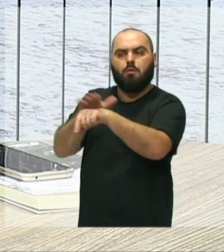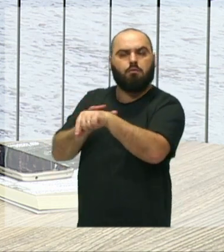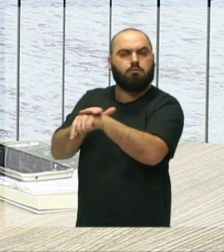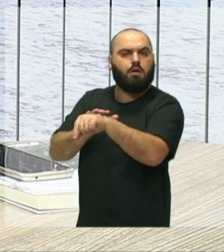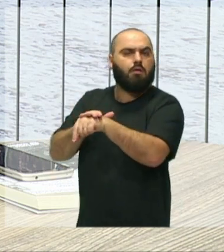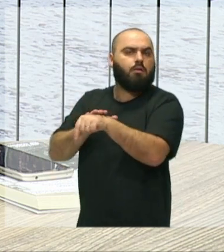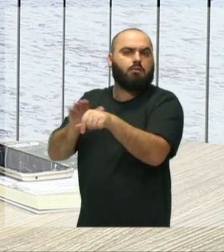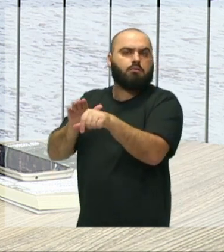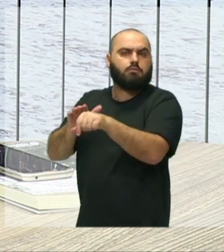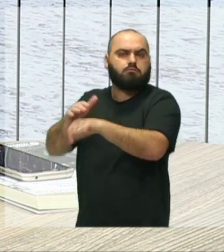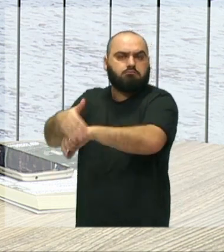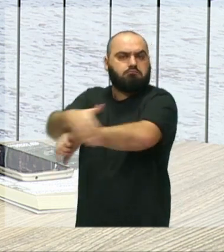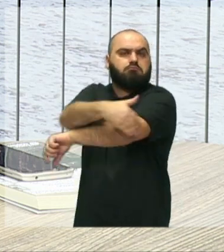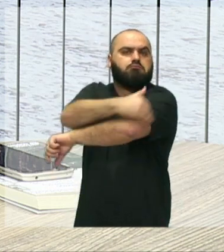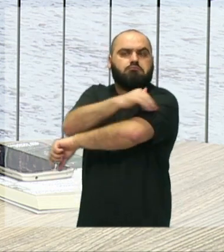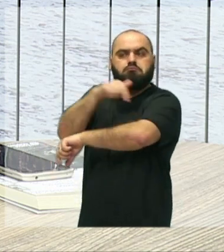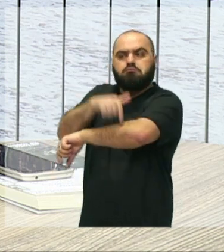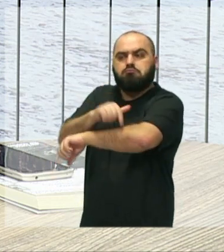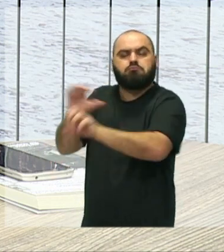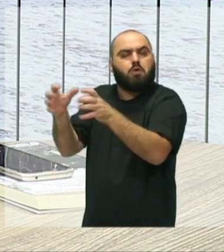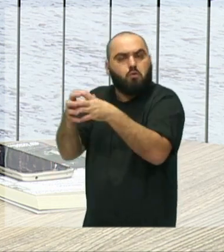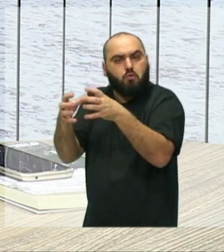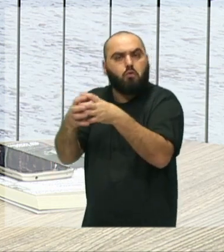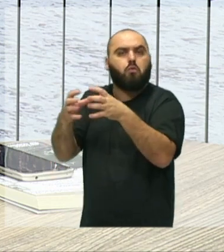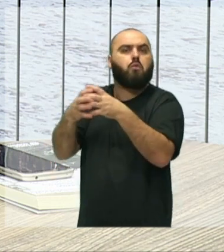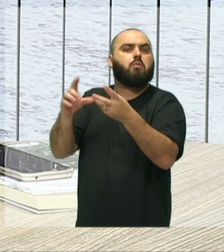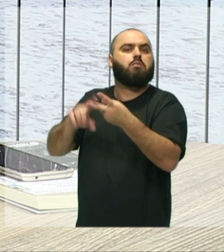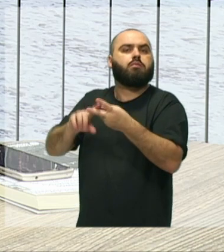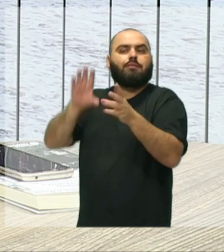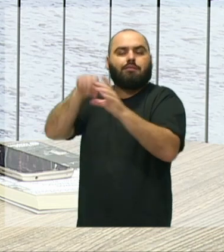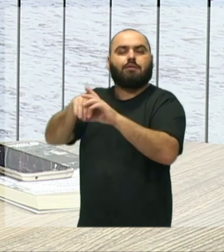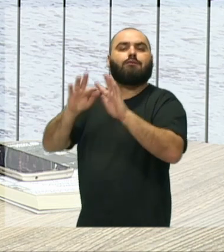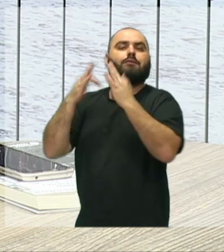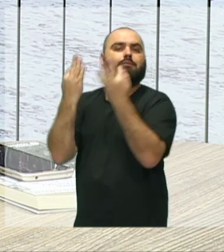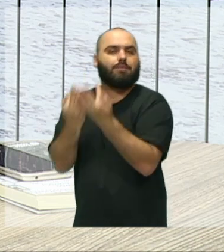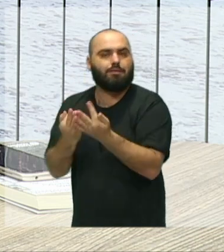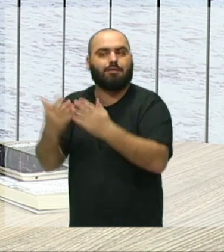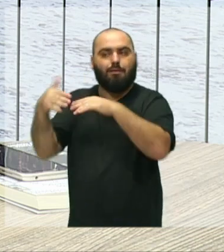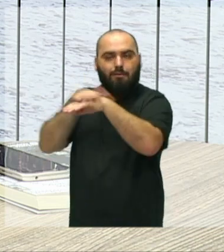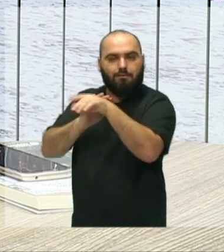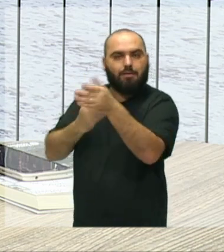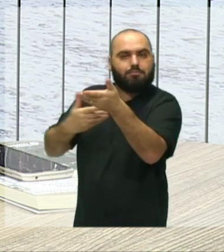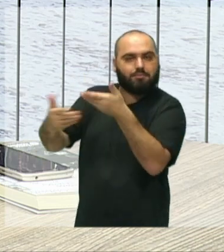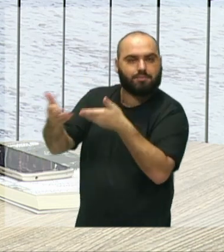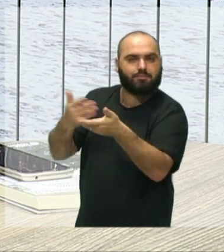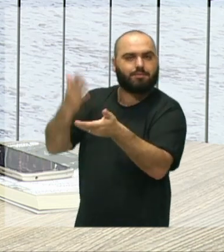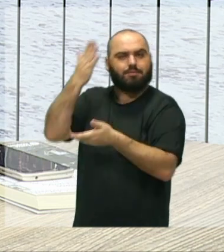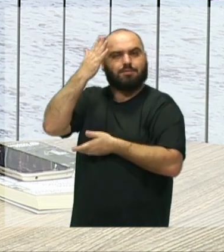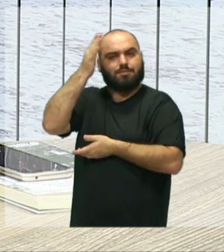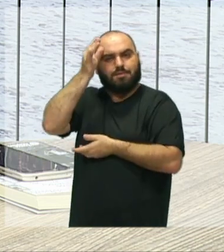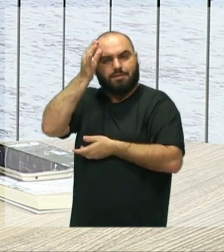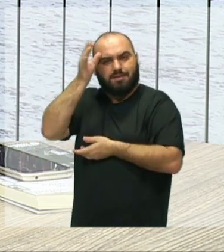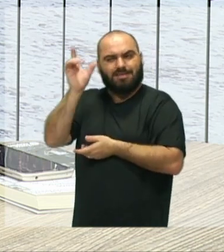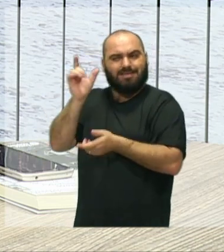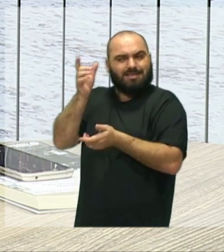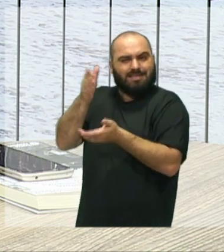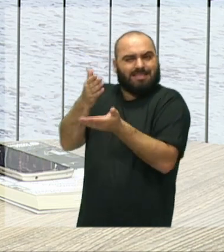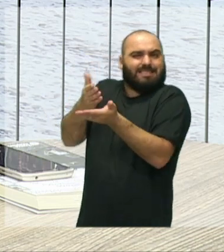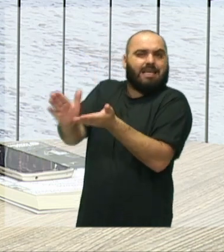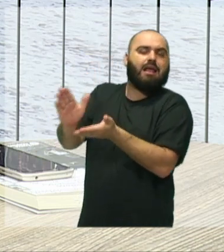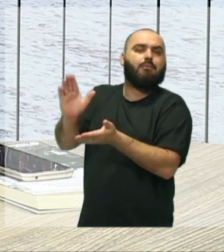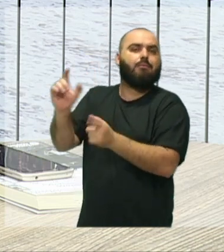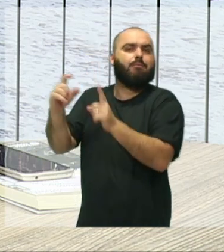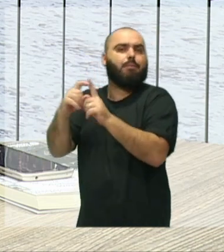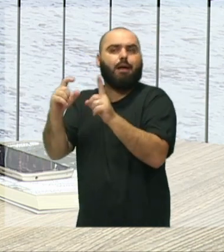botequim, no clube, na família, a gente tem que desnaturalizar certas coisas